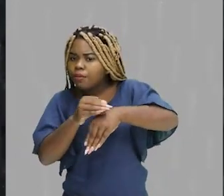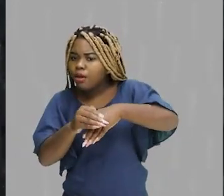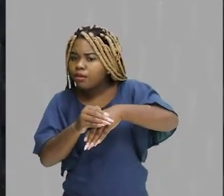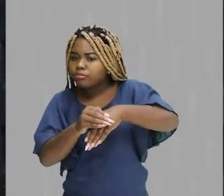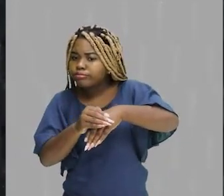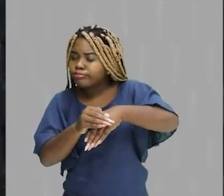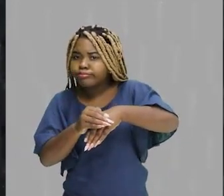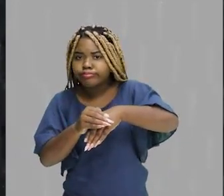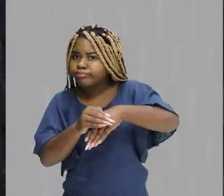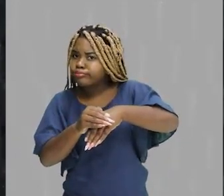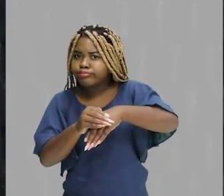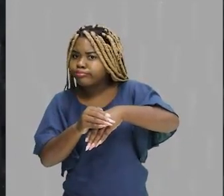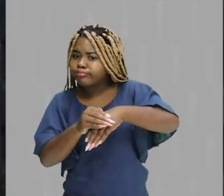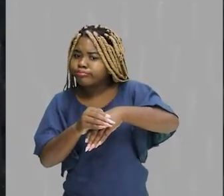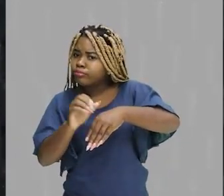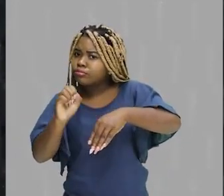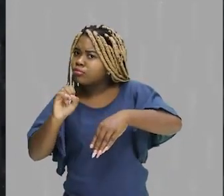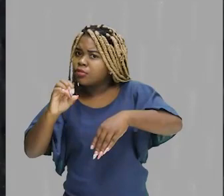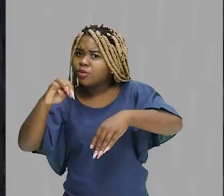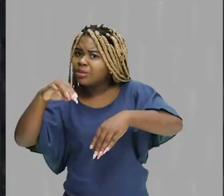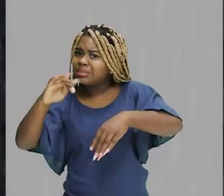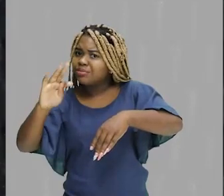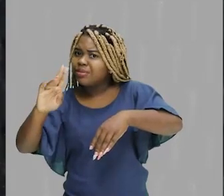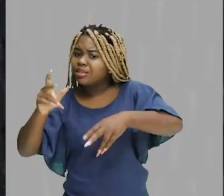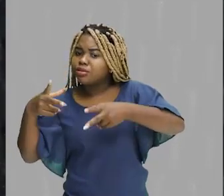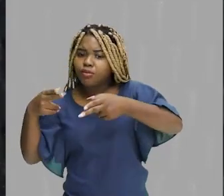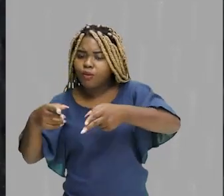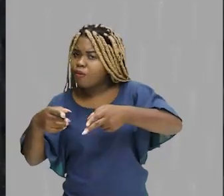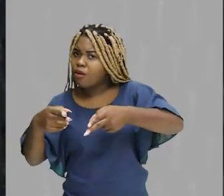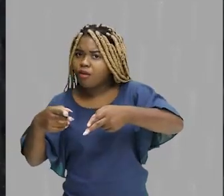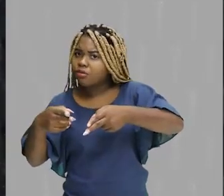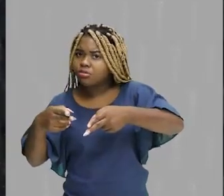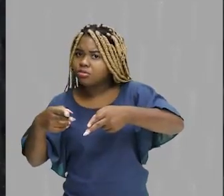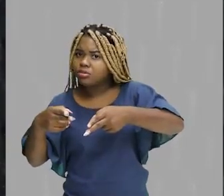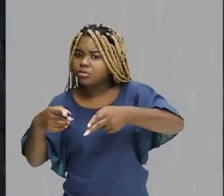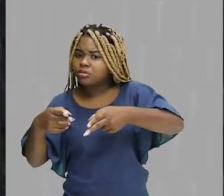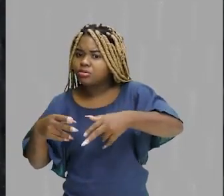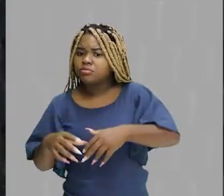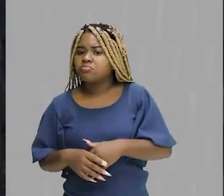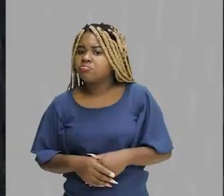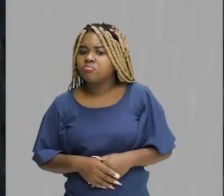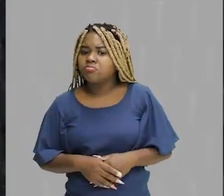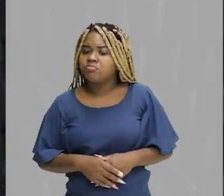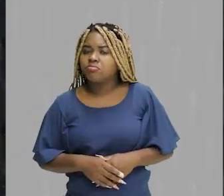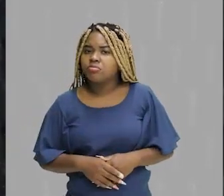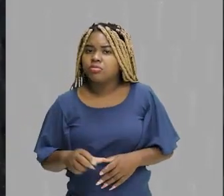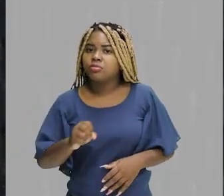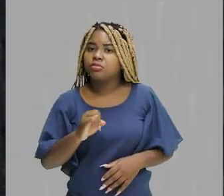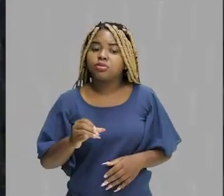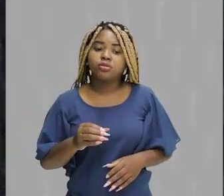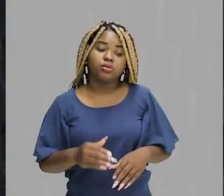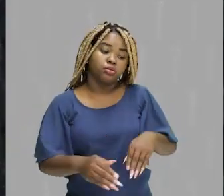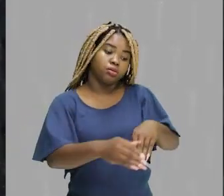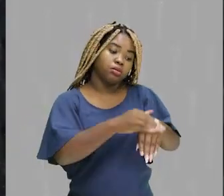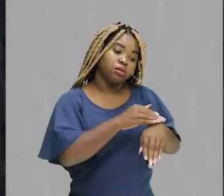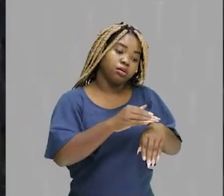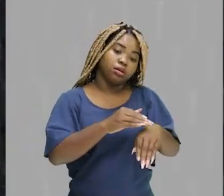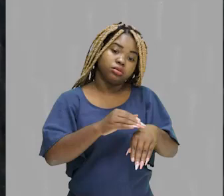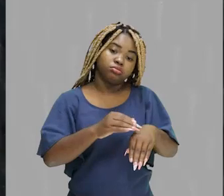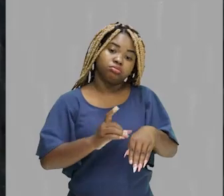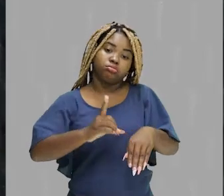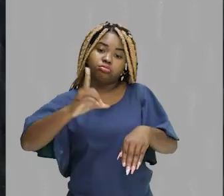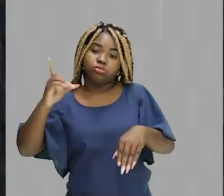não é simétrico, porque existe um para o pé direito, outro para o pé esquerdo. Se você colocar o sapato direito no pé